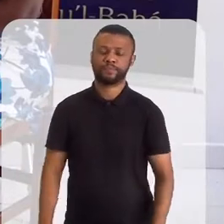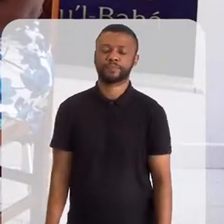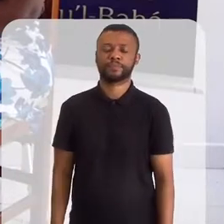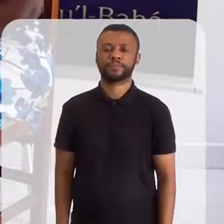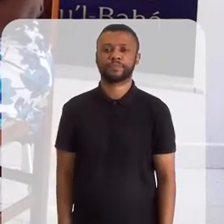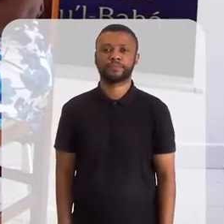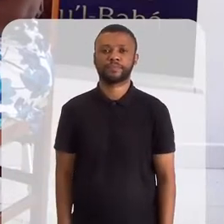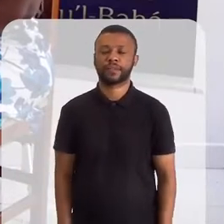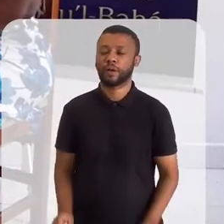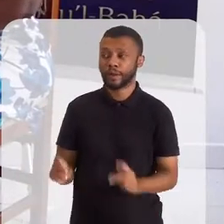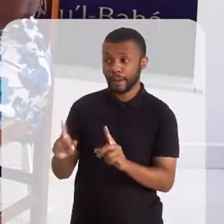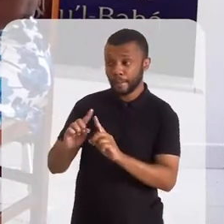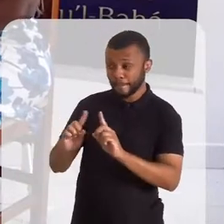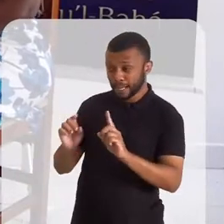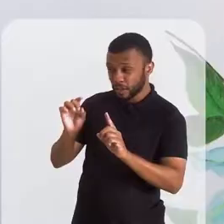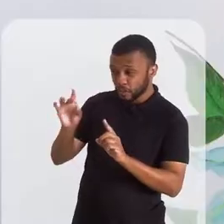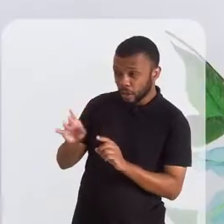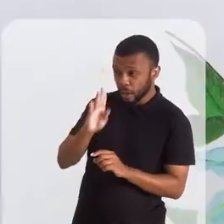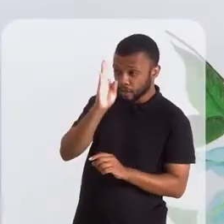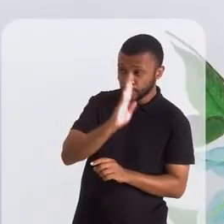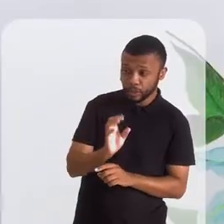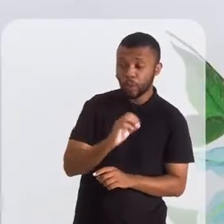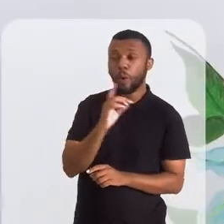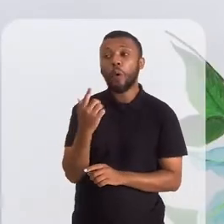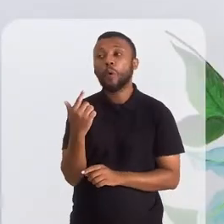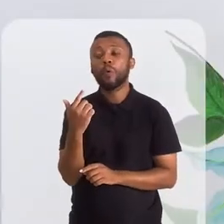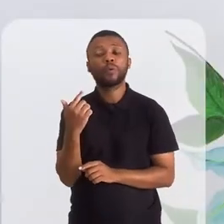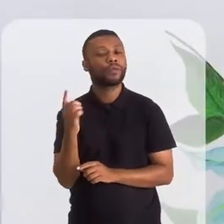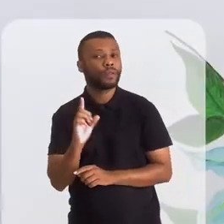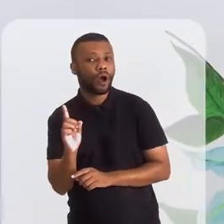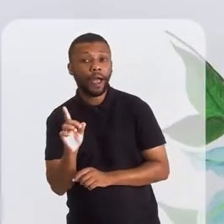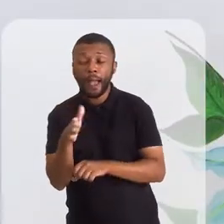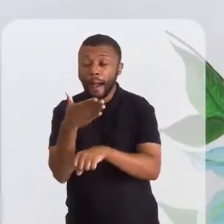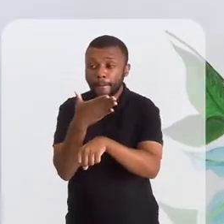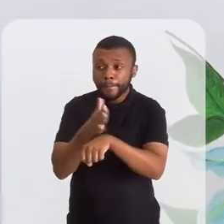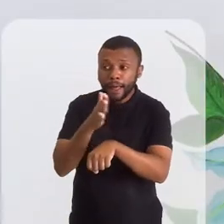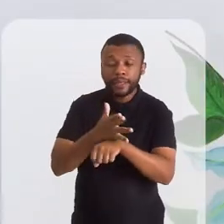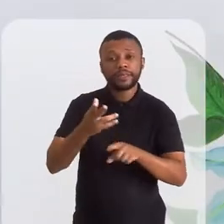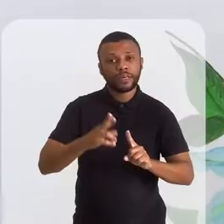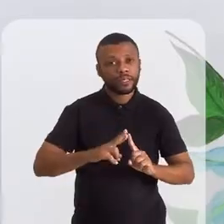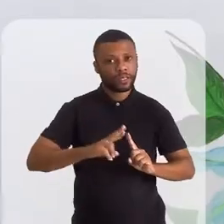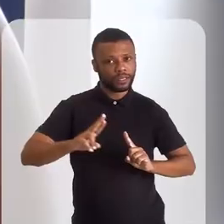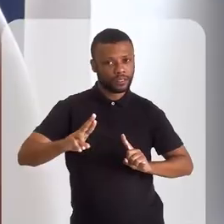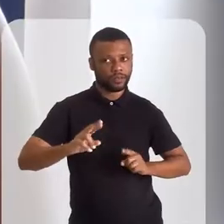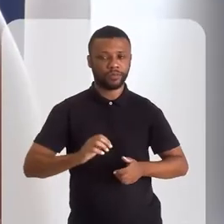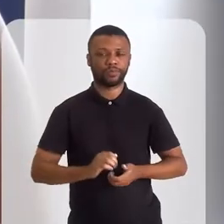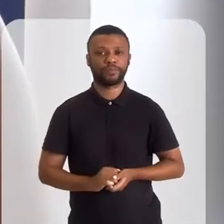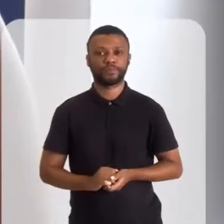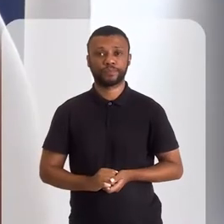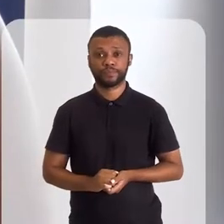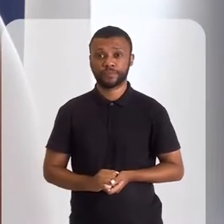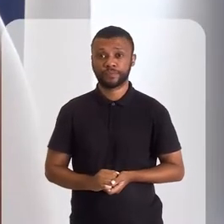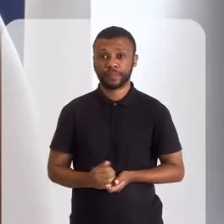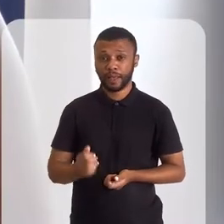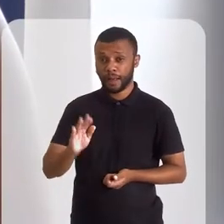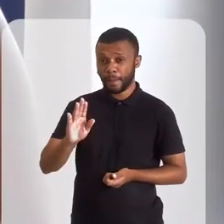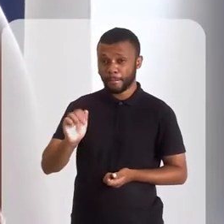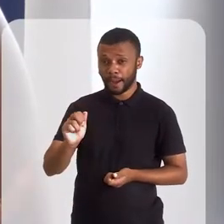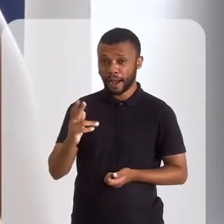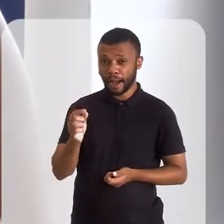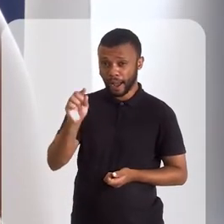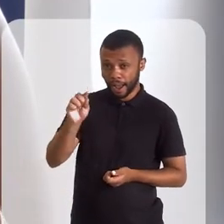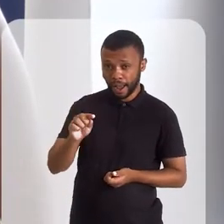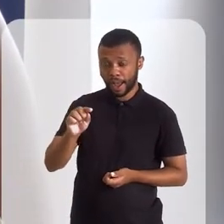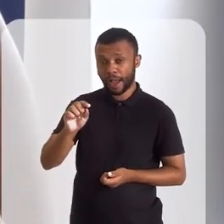internacional. Tá, mas isso é só aqui no Brasil ou não? É a prática da religião. Mundo é a prática da religião.